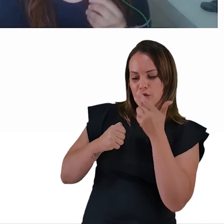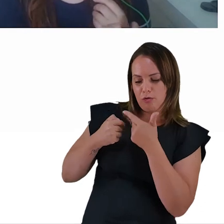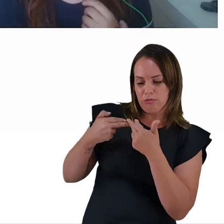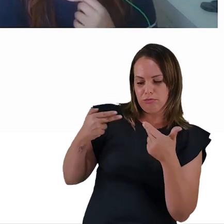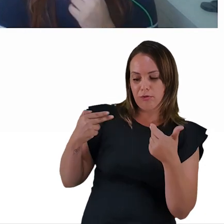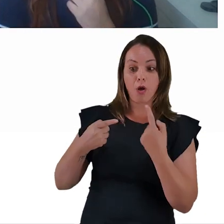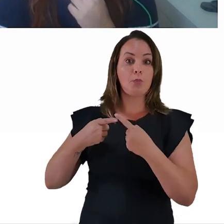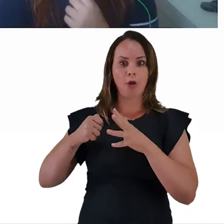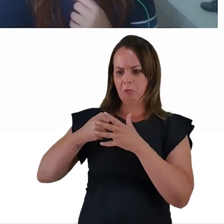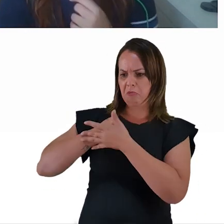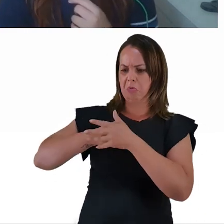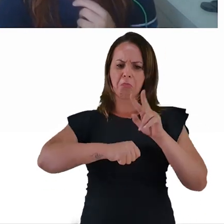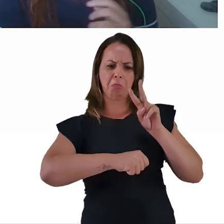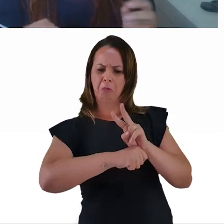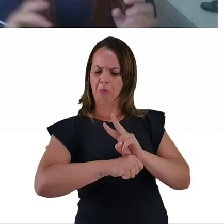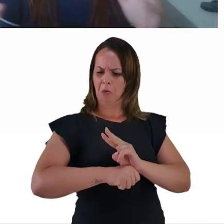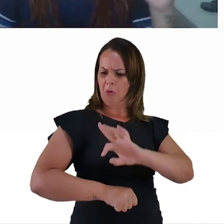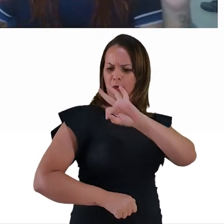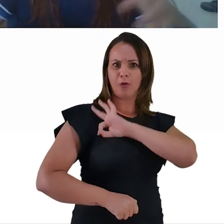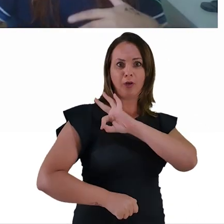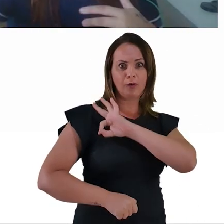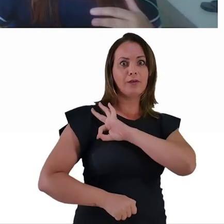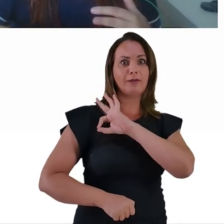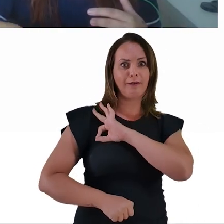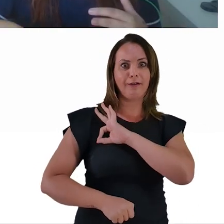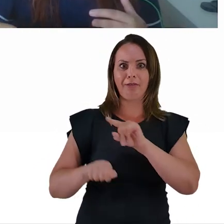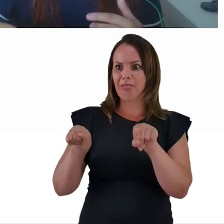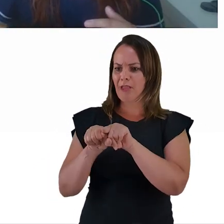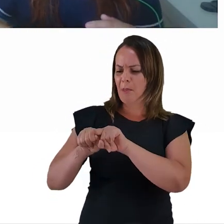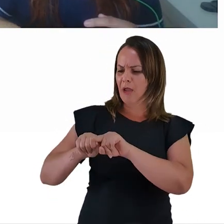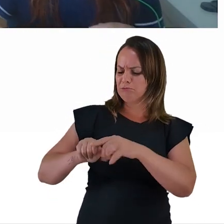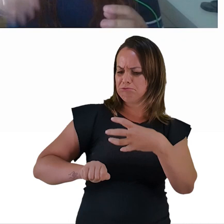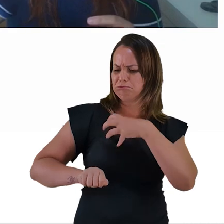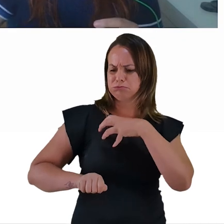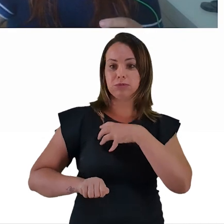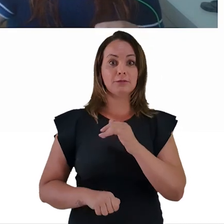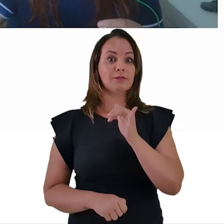vários guardas, ele está sendo muito bem protegido por várias formas, como, por exemplo,